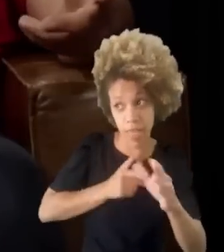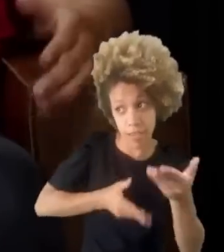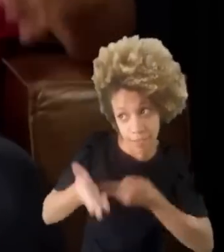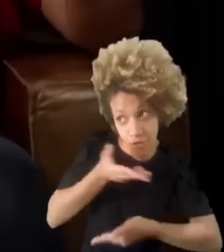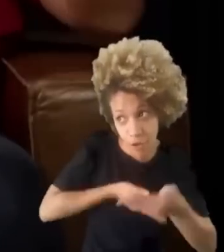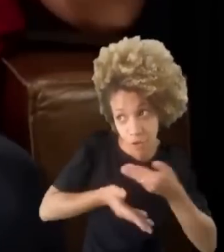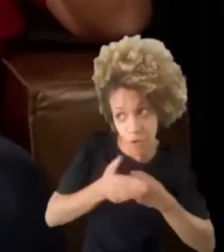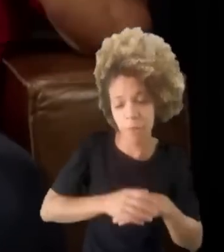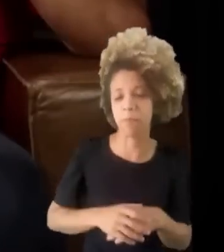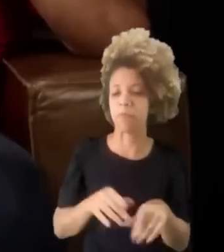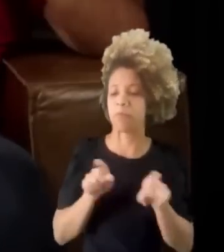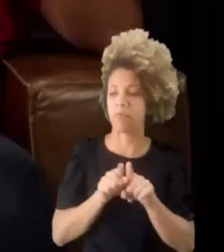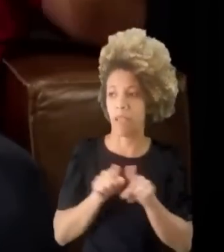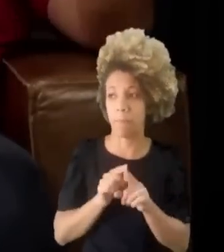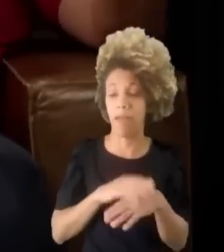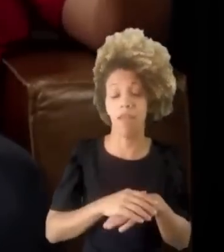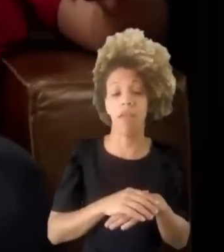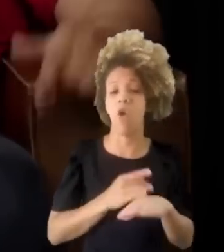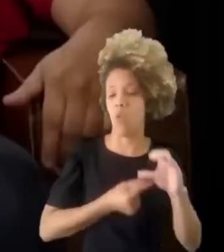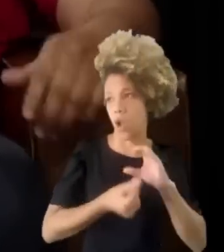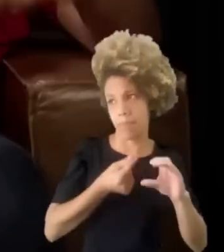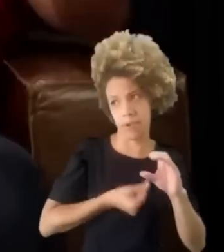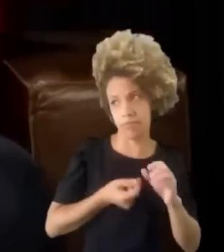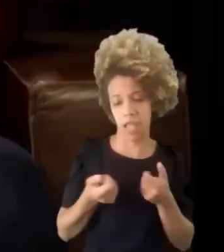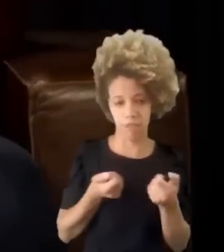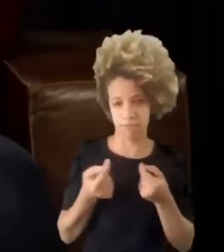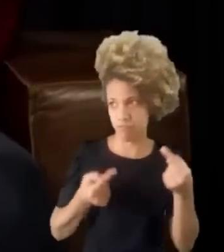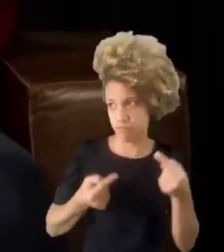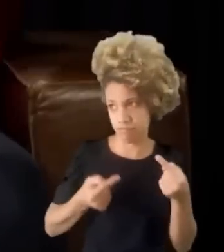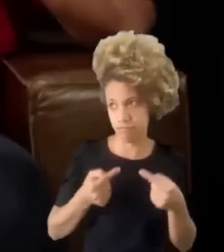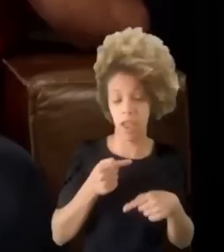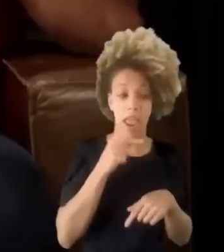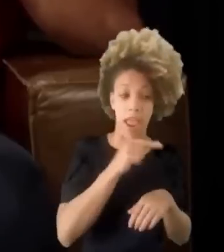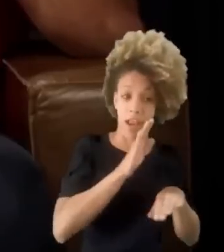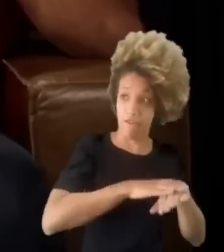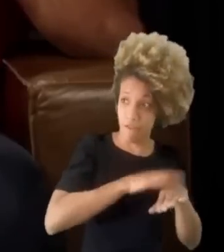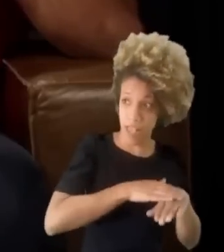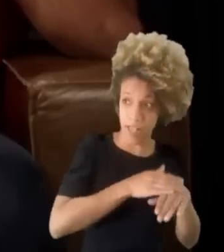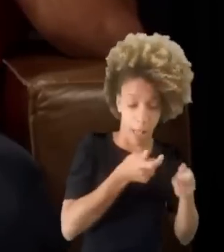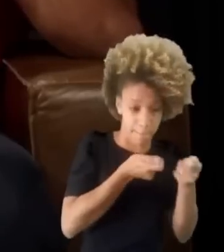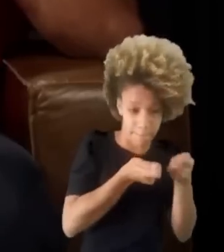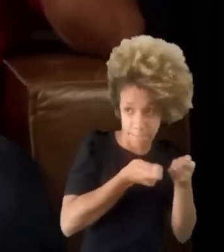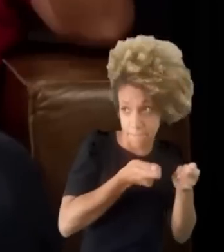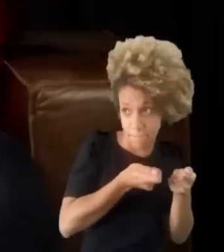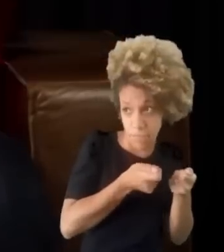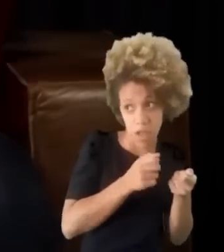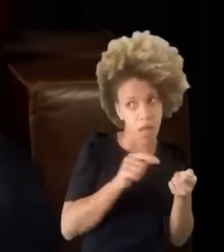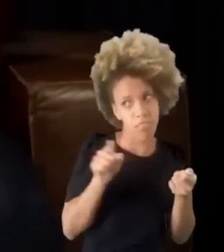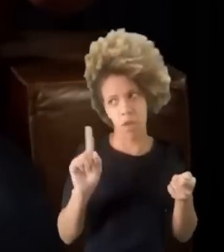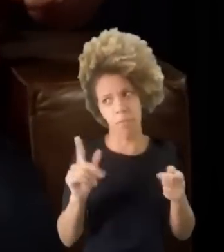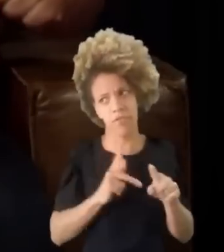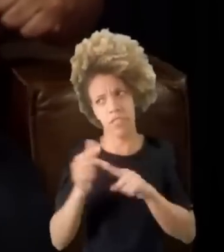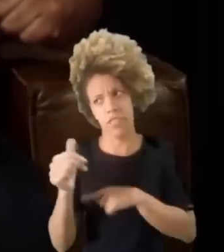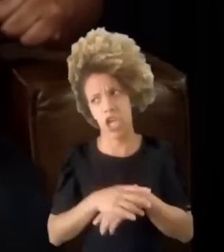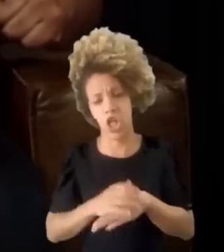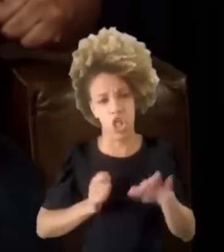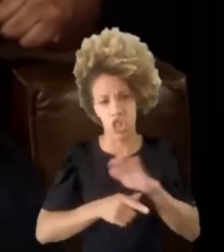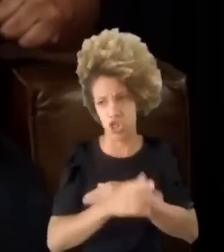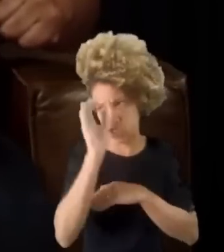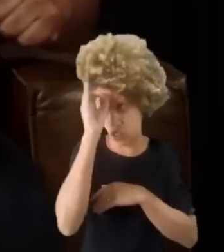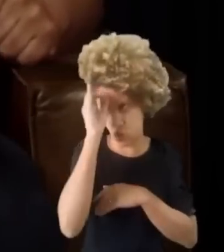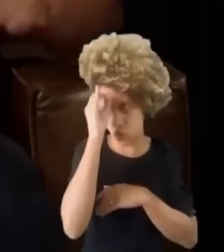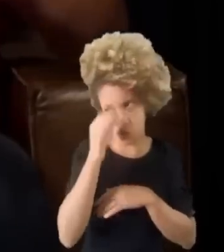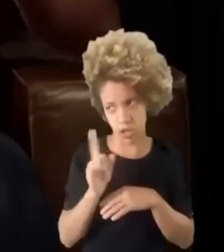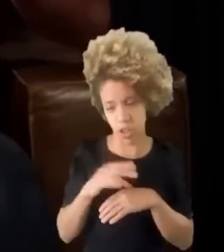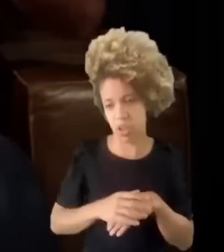jogo o capitalismo para mim é uma máquina de caça-níquel Mano ela foi feita para o cara que fez a máquina de caça-níque eu ganhar não para você trouxa que tá colocando dinheiro lá